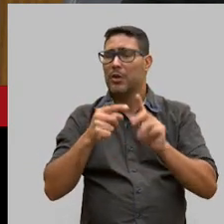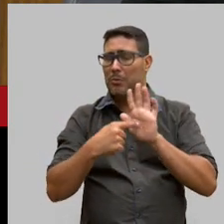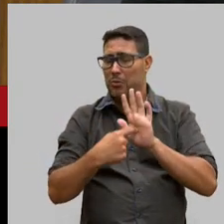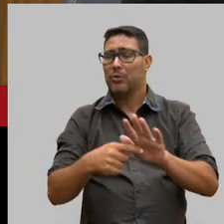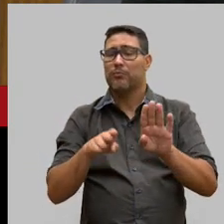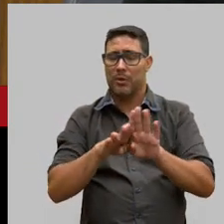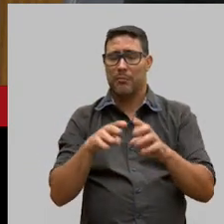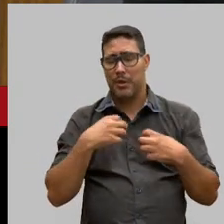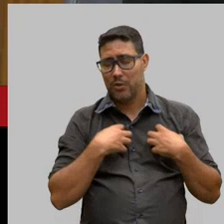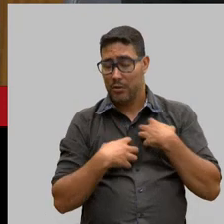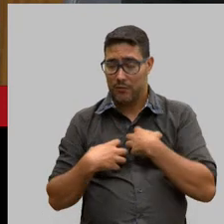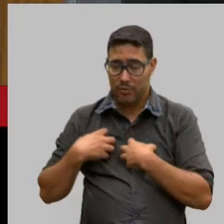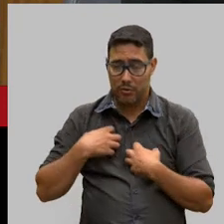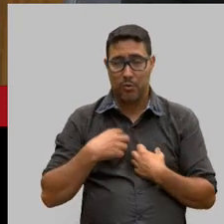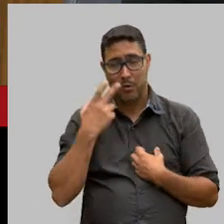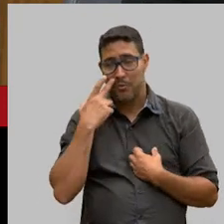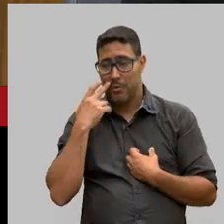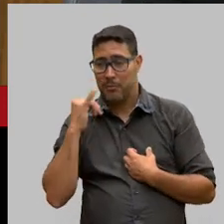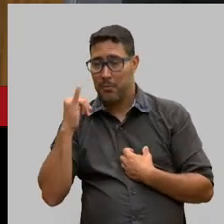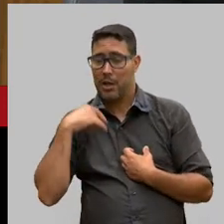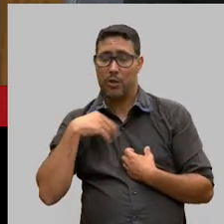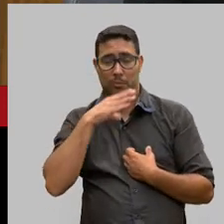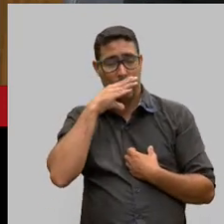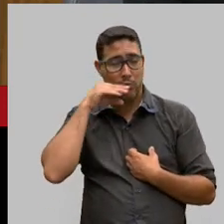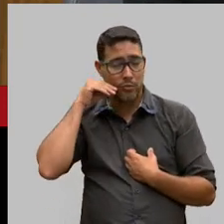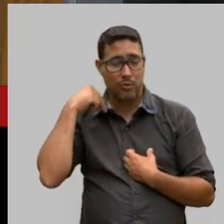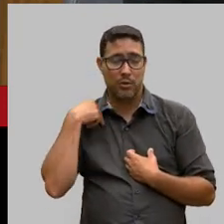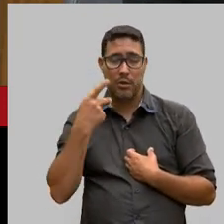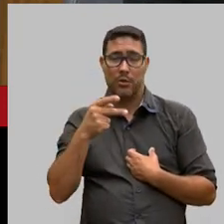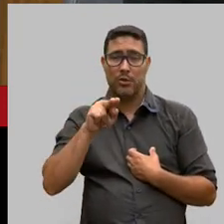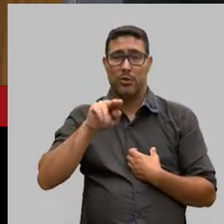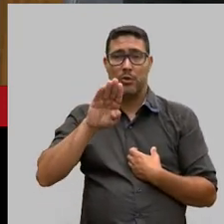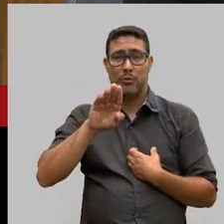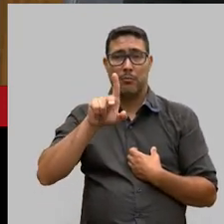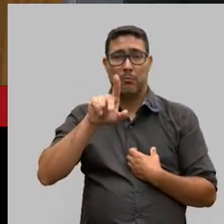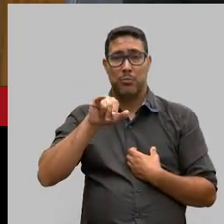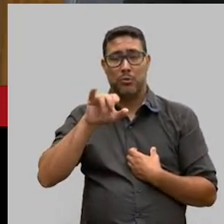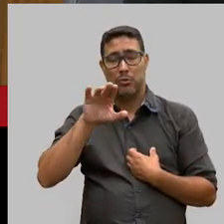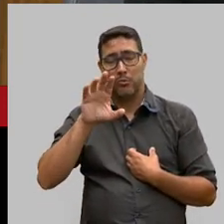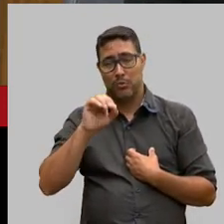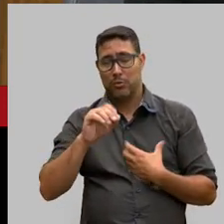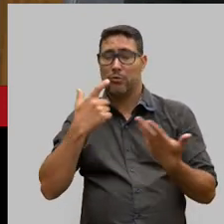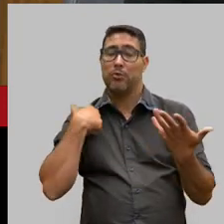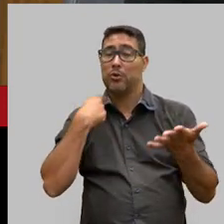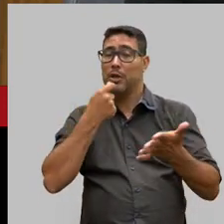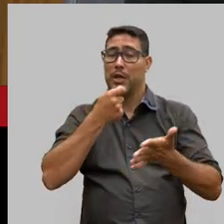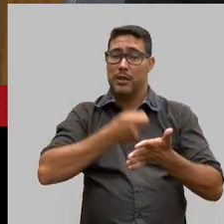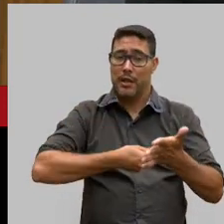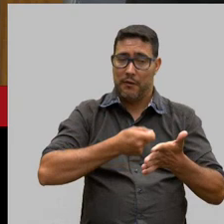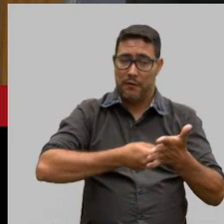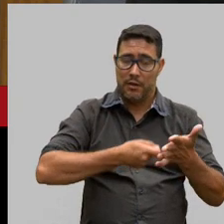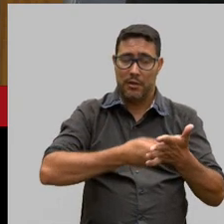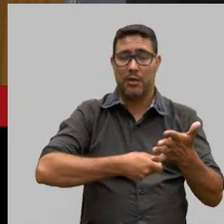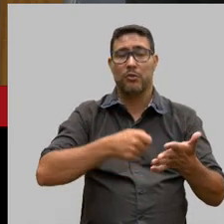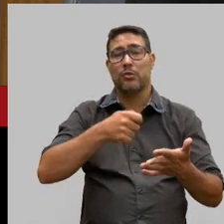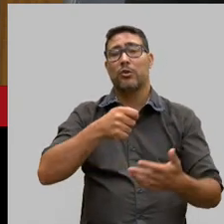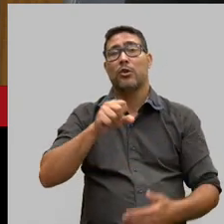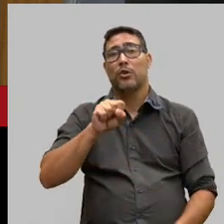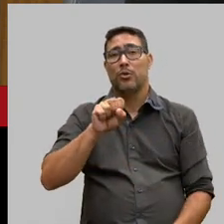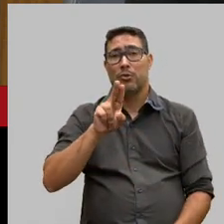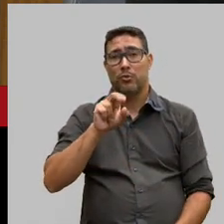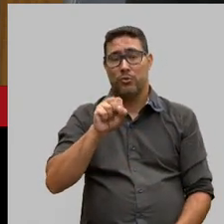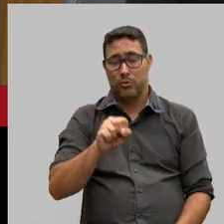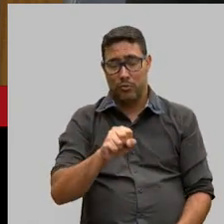pai como agente público que tá ali por um lado defendendo a estrutura do Sistema Único de Saúde Mas